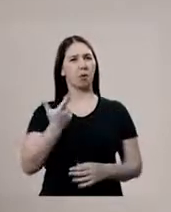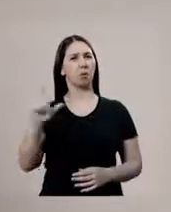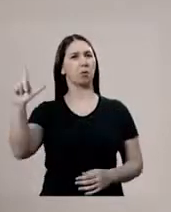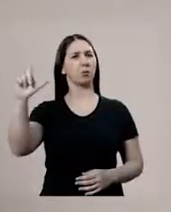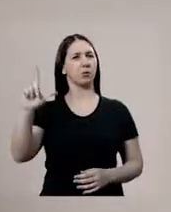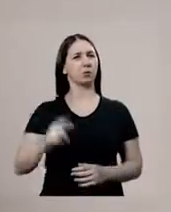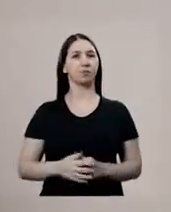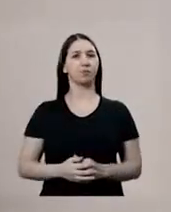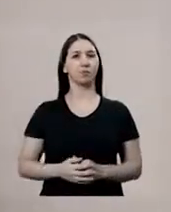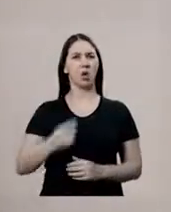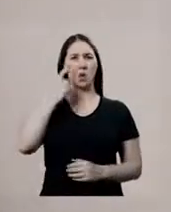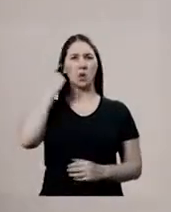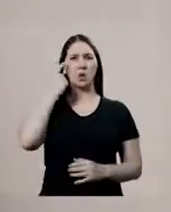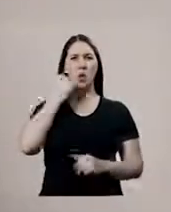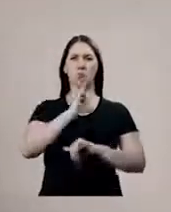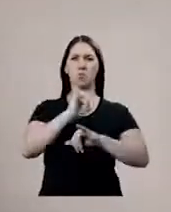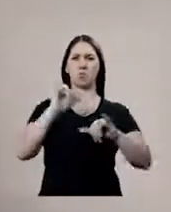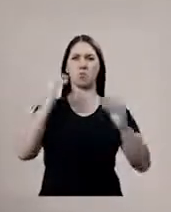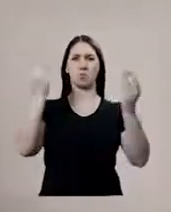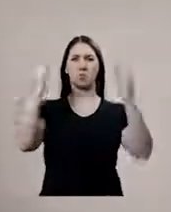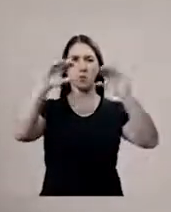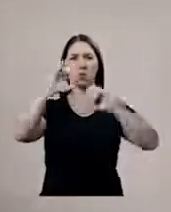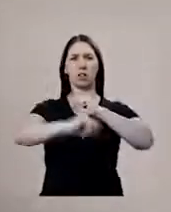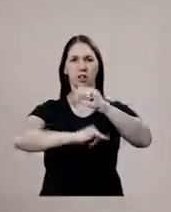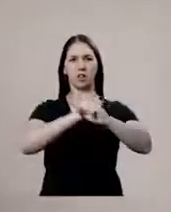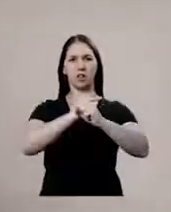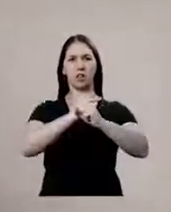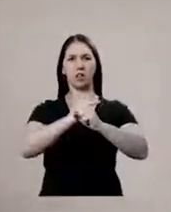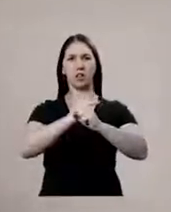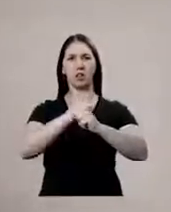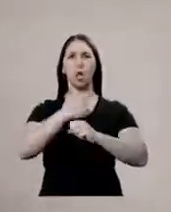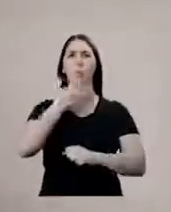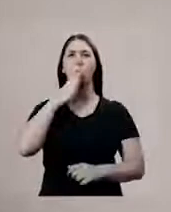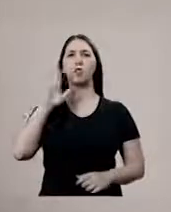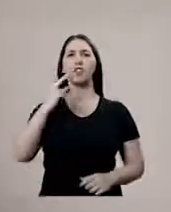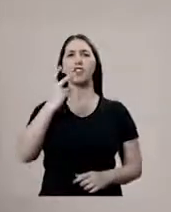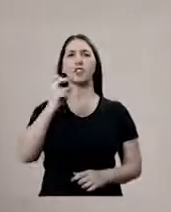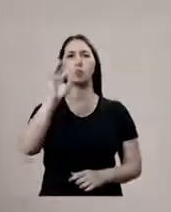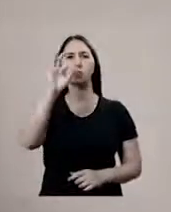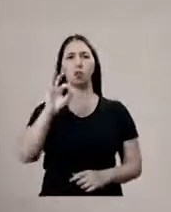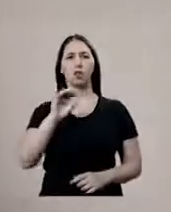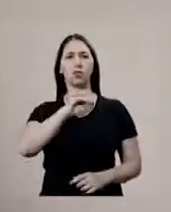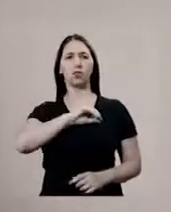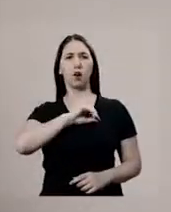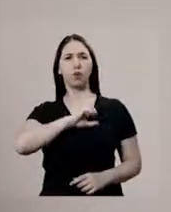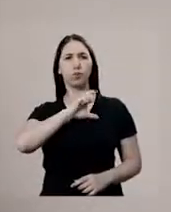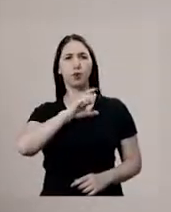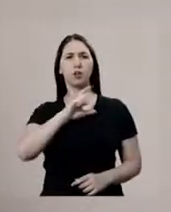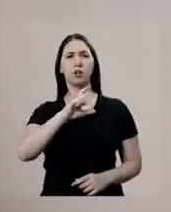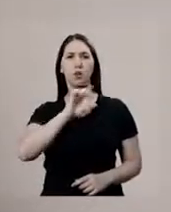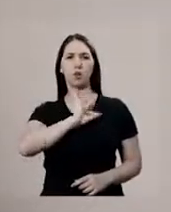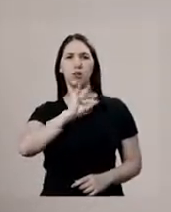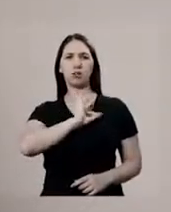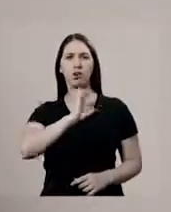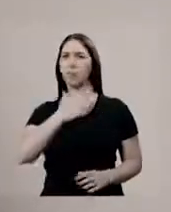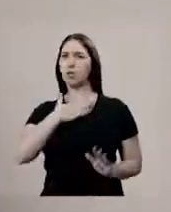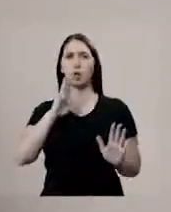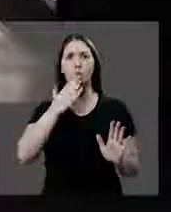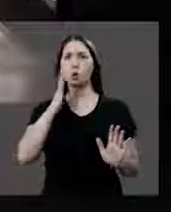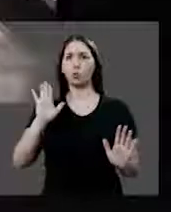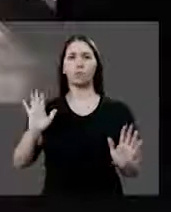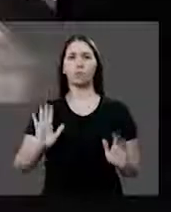dizendo isso. Dória disse aí, publicado na rede social, que eu prometi 25% de reajuste para os policiais. Eu não